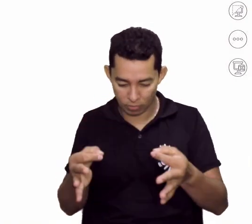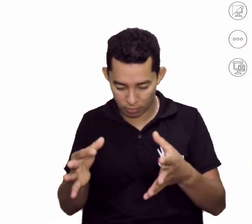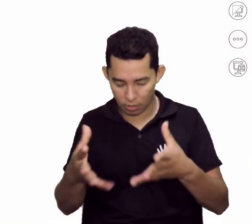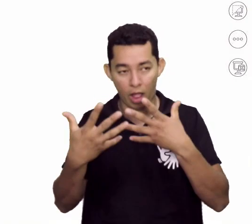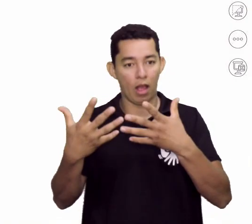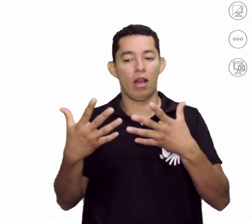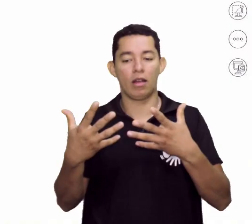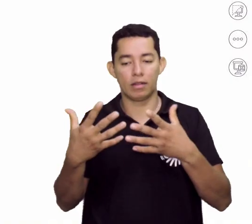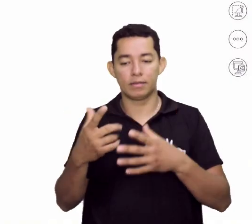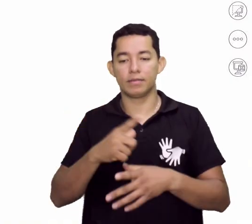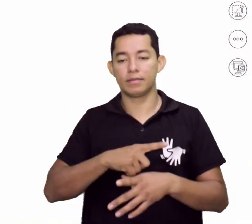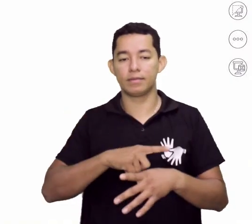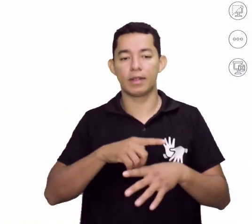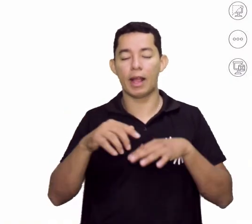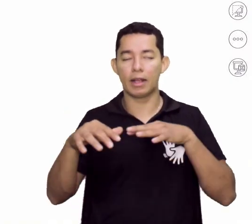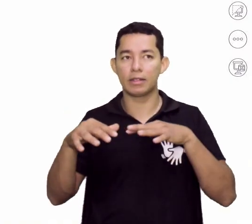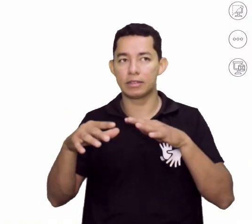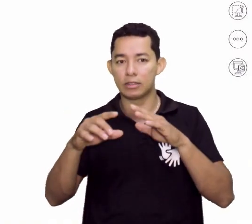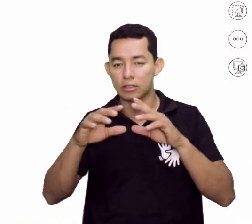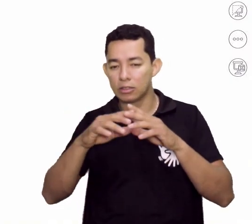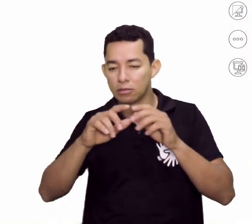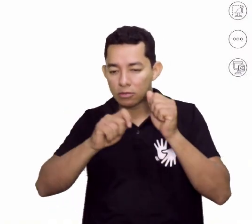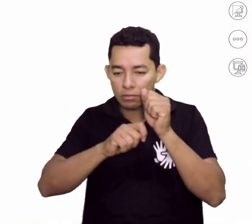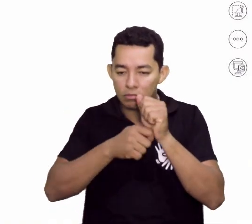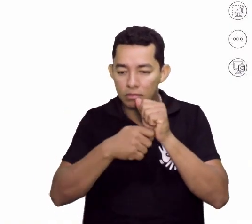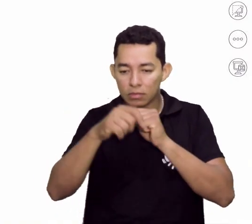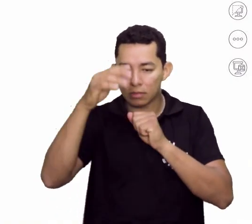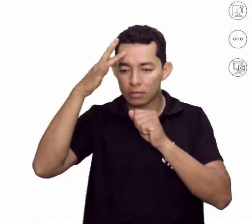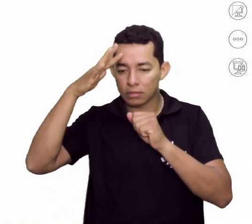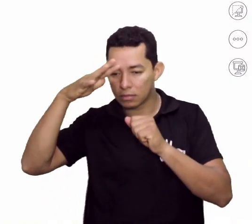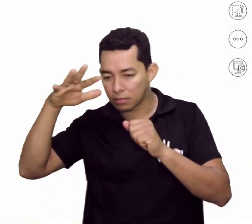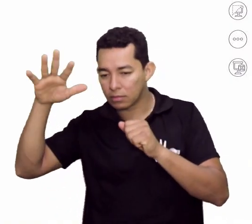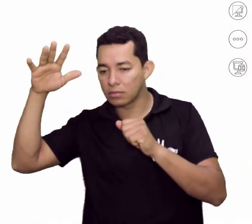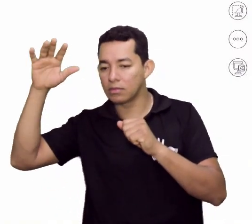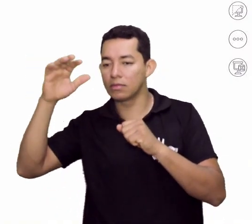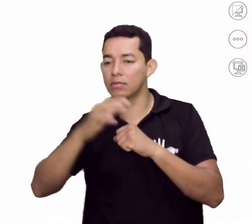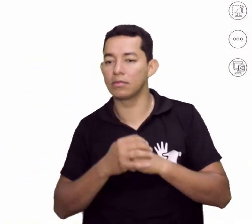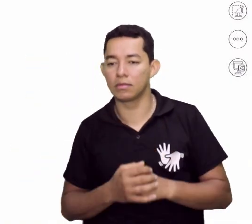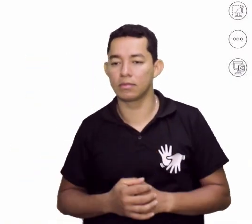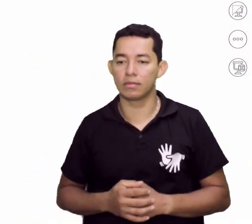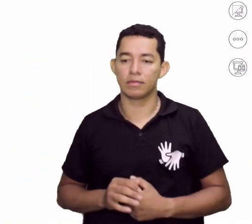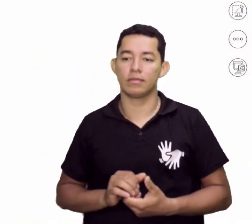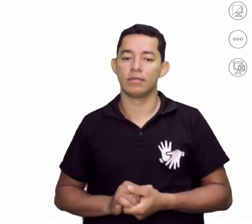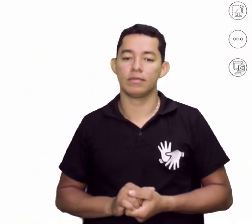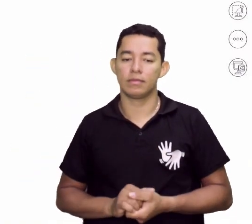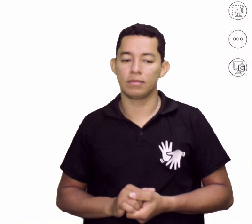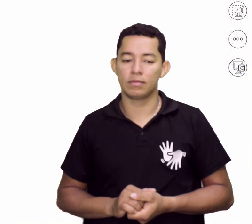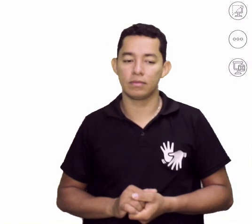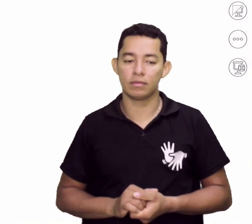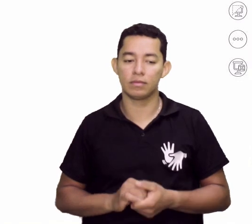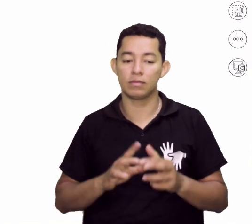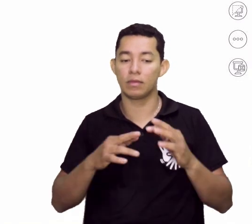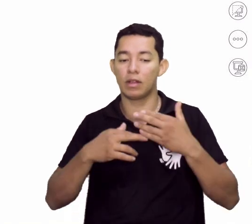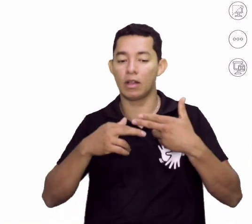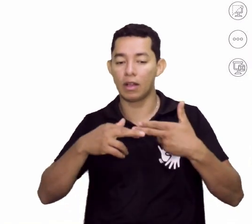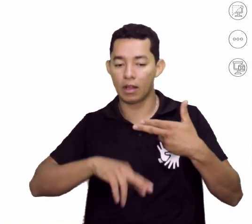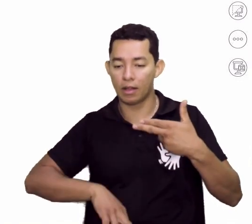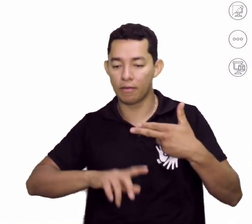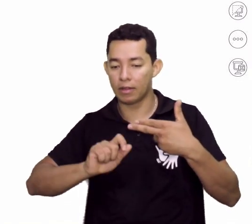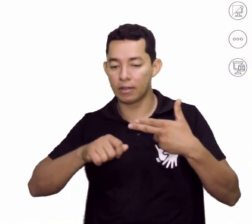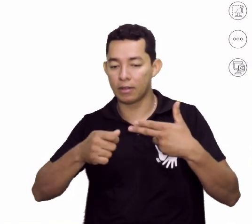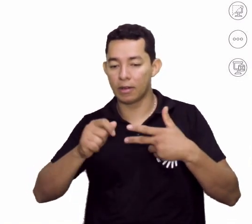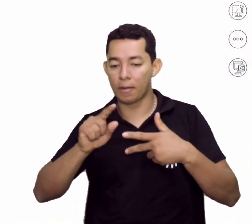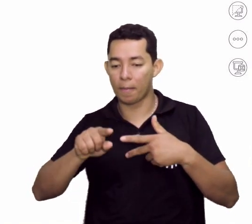com o mistério dos sonhos, com a espontaneidade das vontades inconscientes, com a referência simbólica àquilo que cada